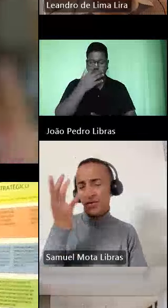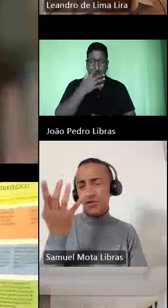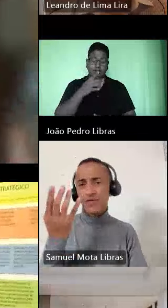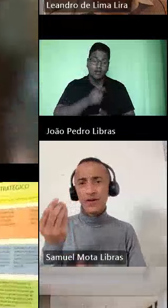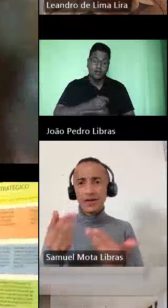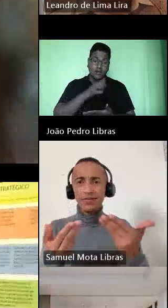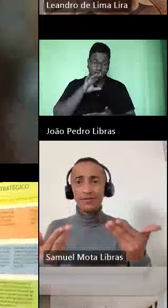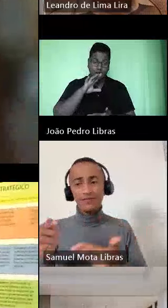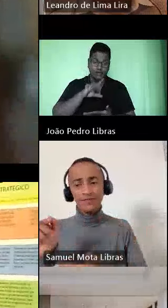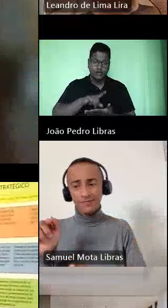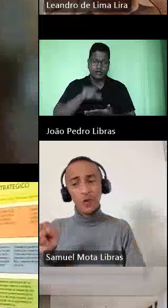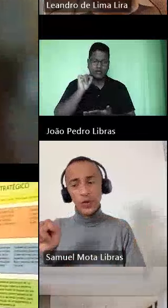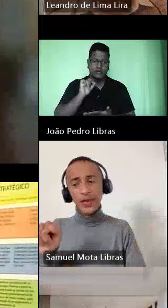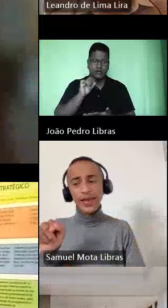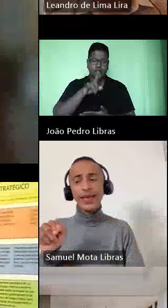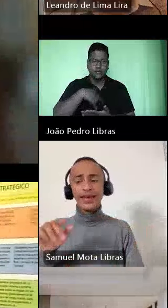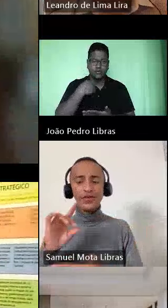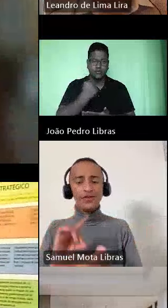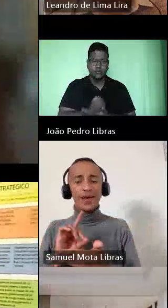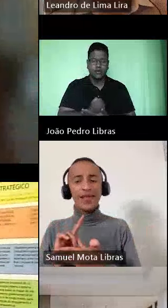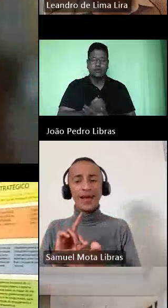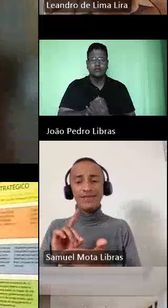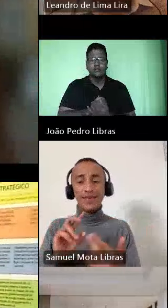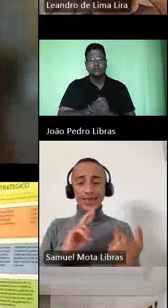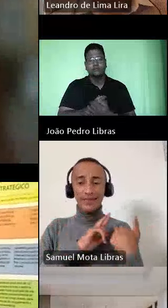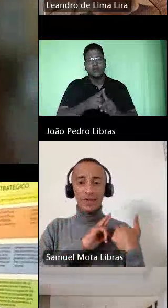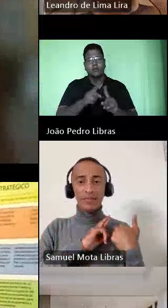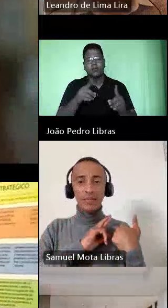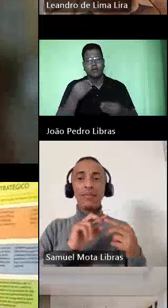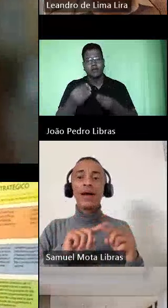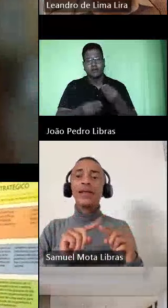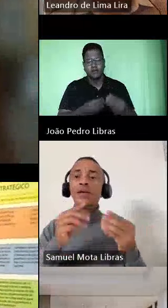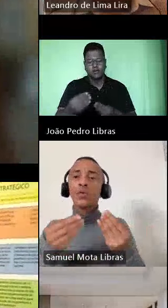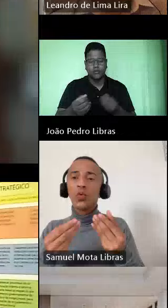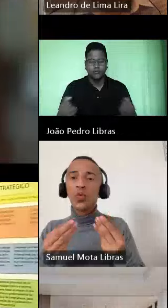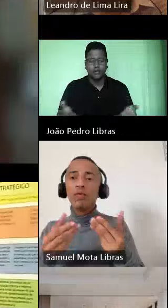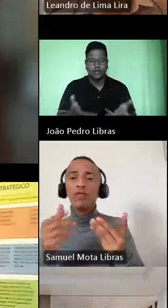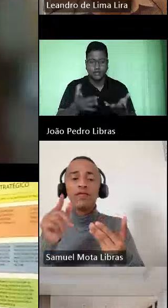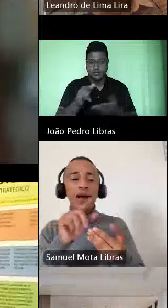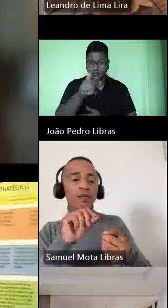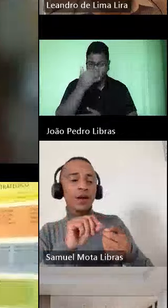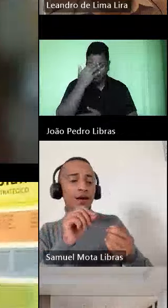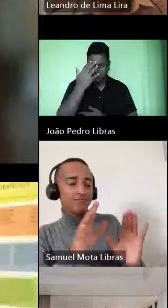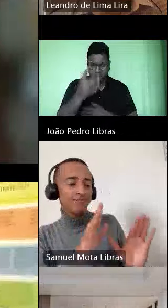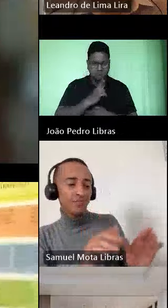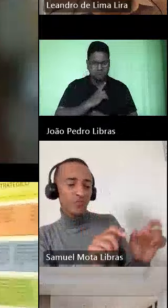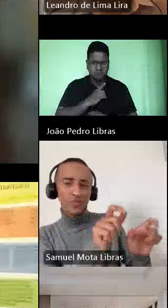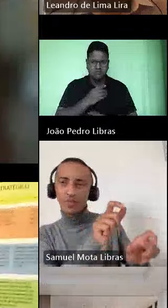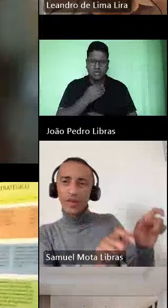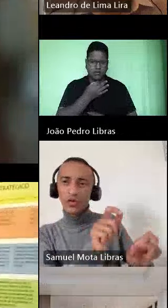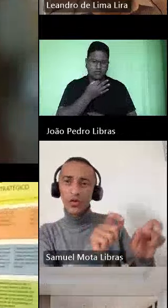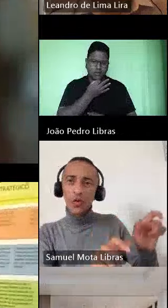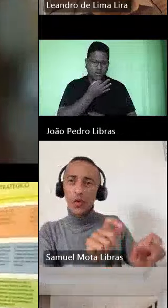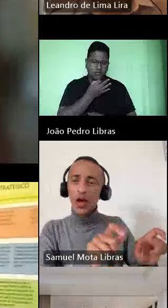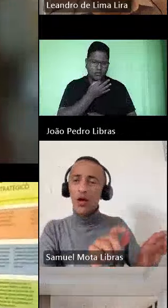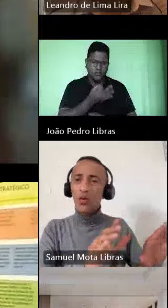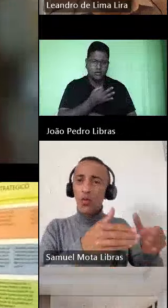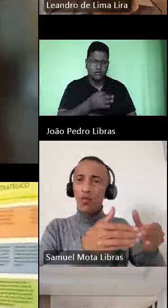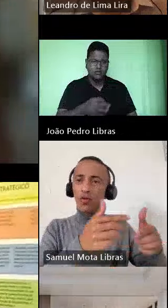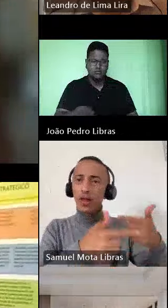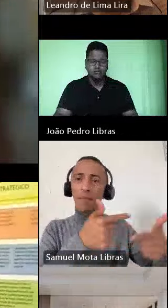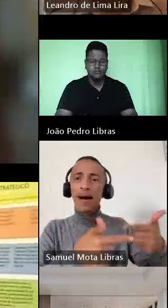vai ser no fundo responsabilizado Mas como que faz para engajar você tem alguma consegue falar um pouco sobre isso bom